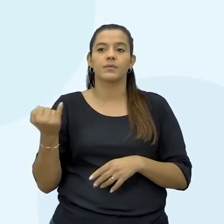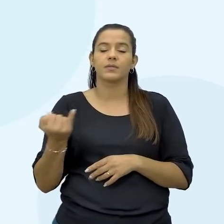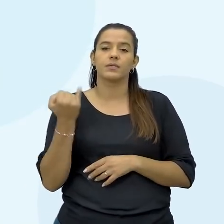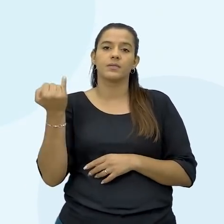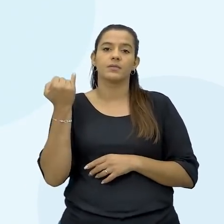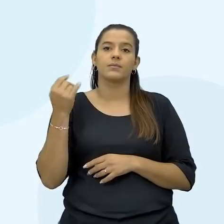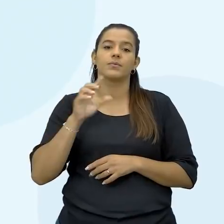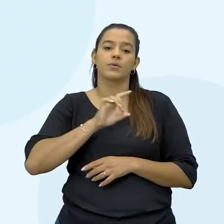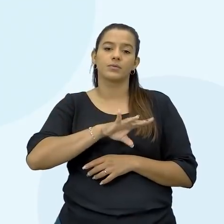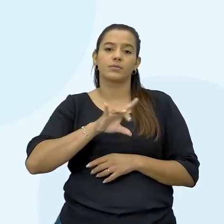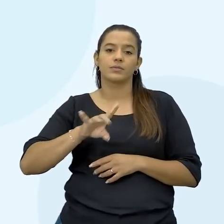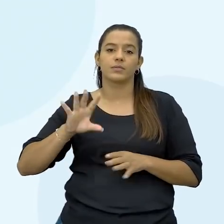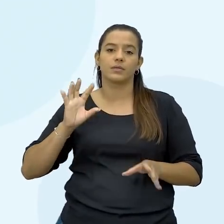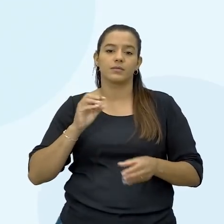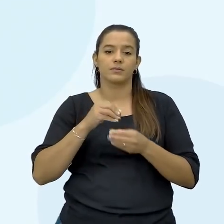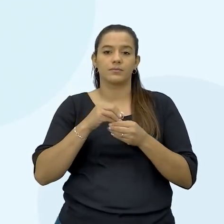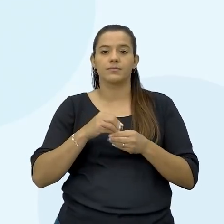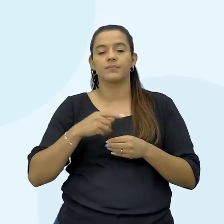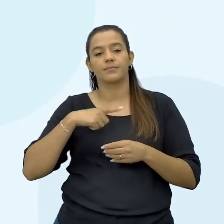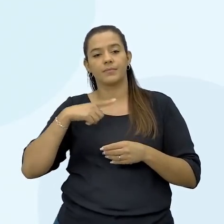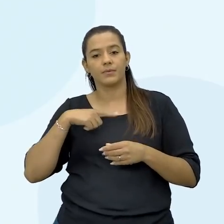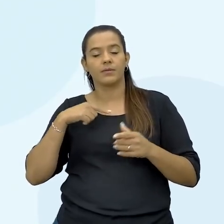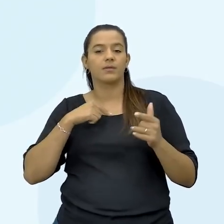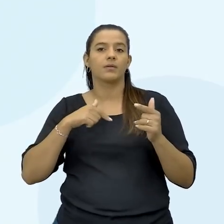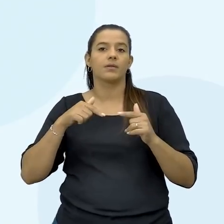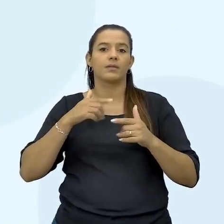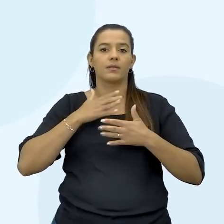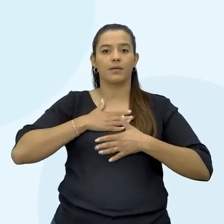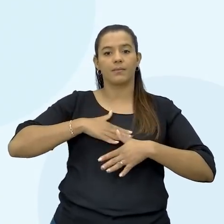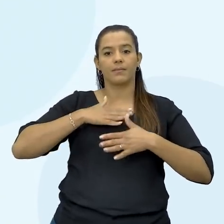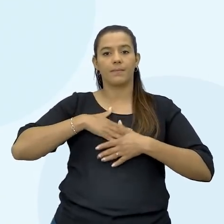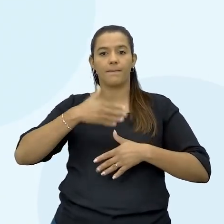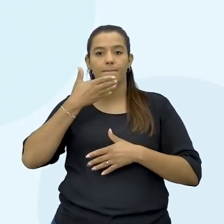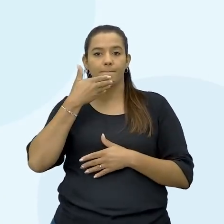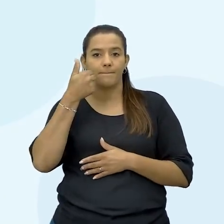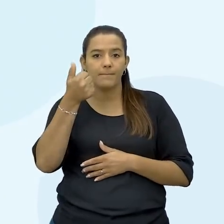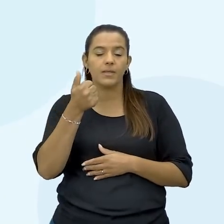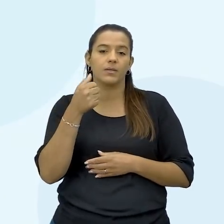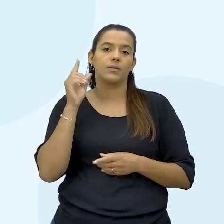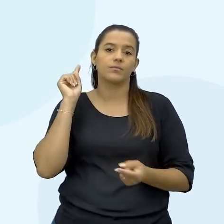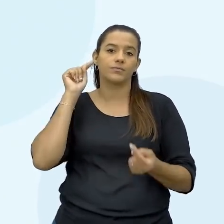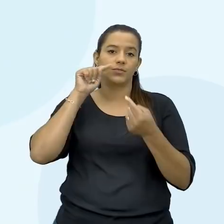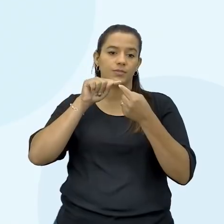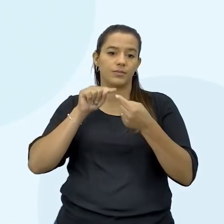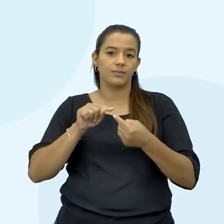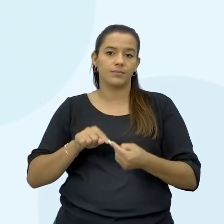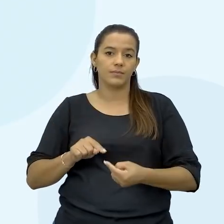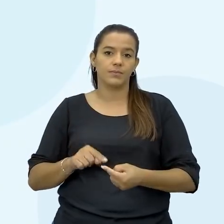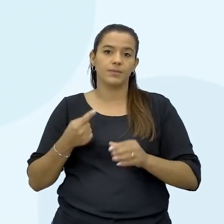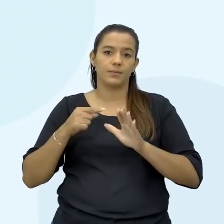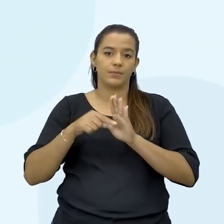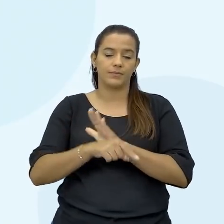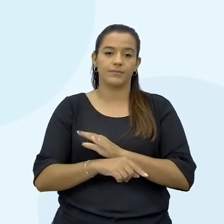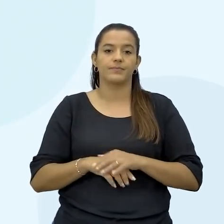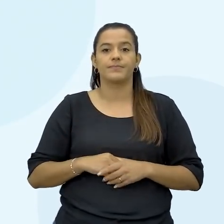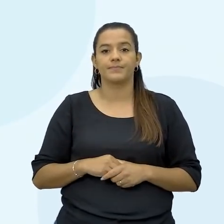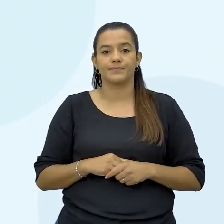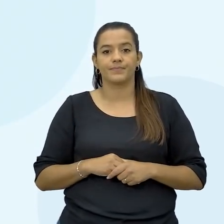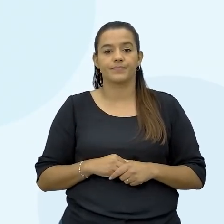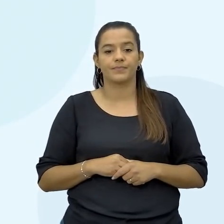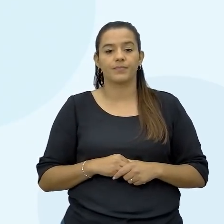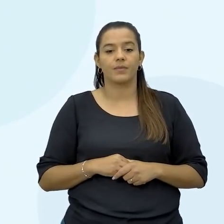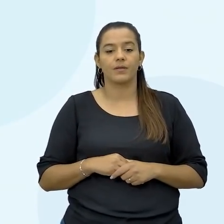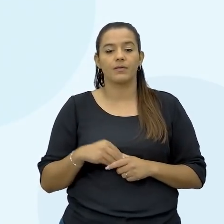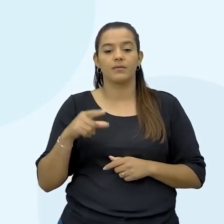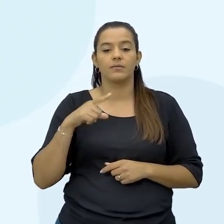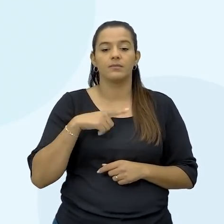melhor desses conteúdos e trabalhar com mais conforto na implementação desse aprofundamento. Então, nós